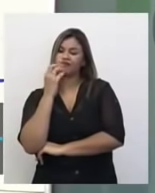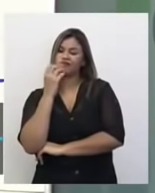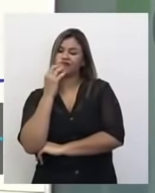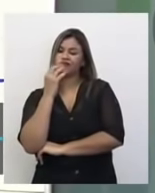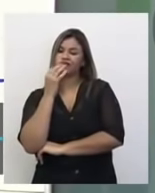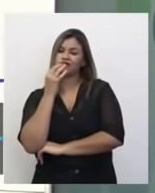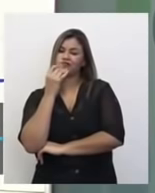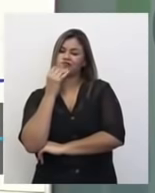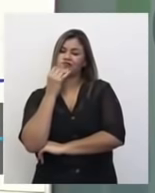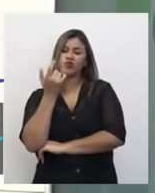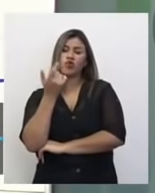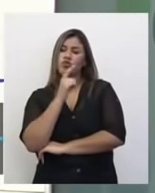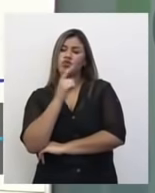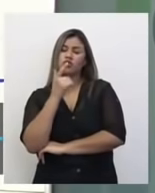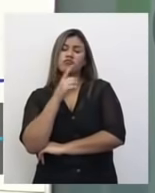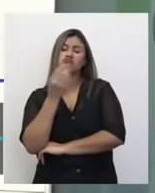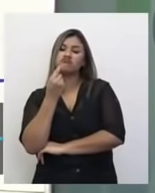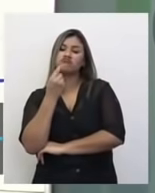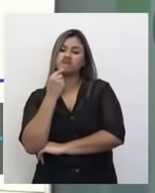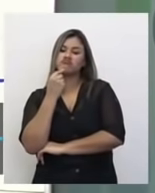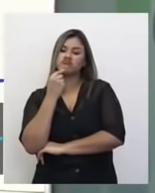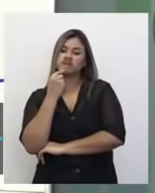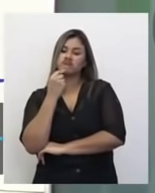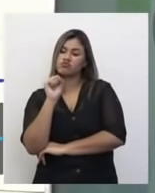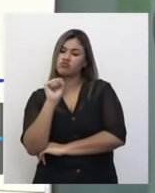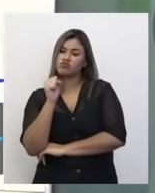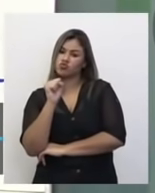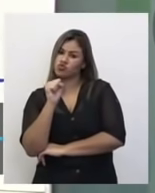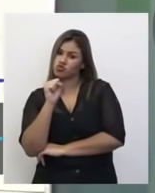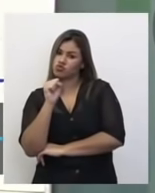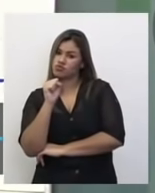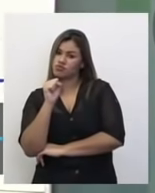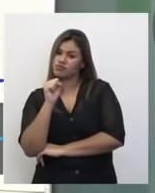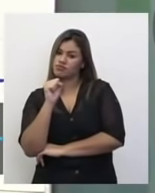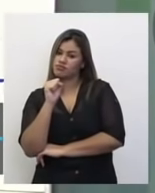de eu alcançar o 10? Oito.